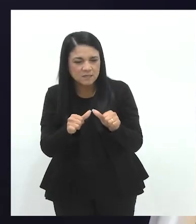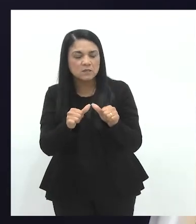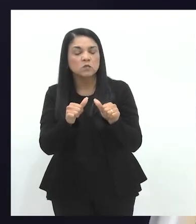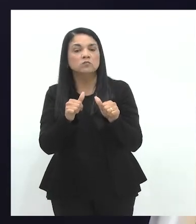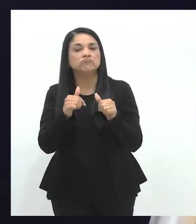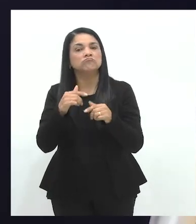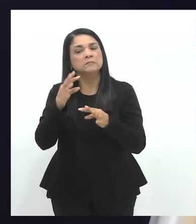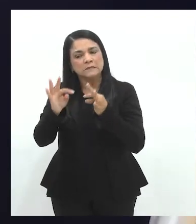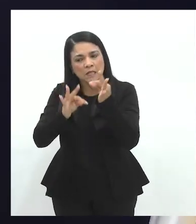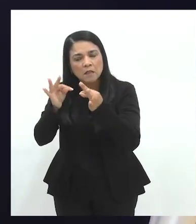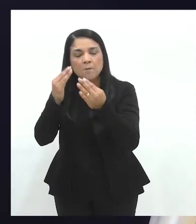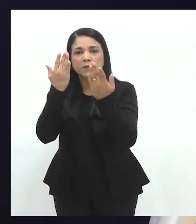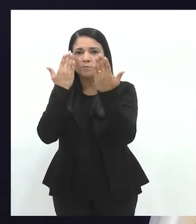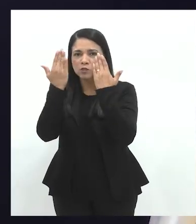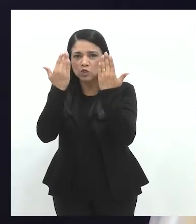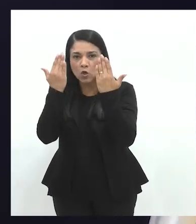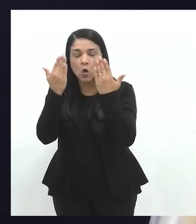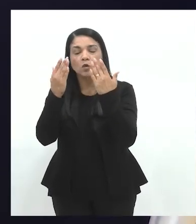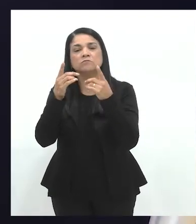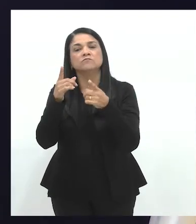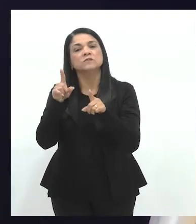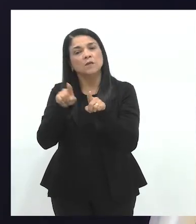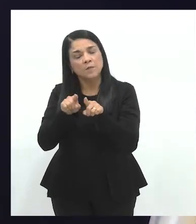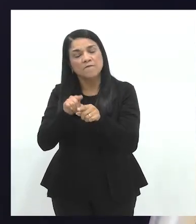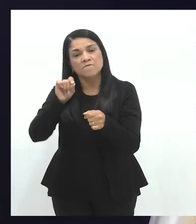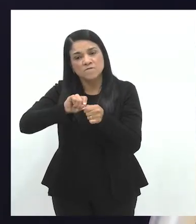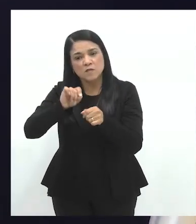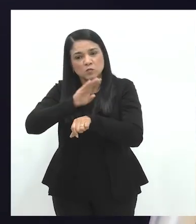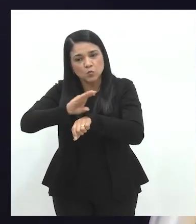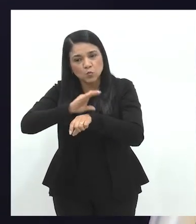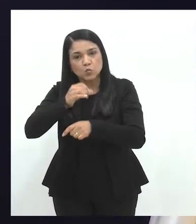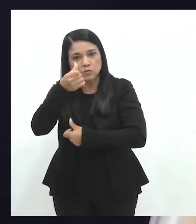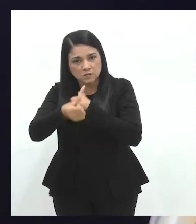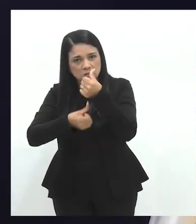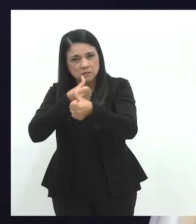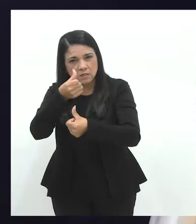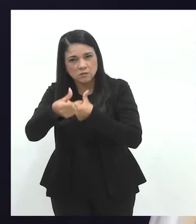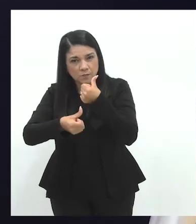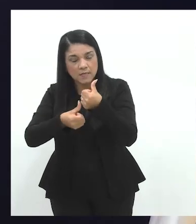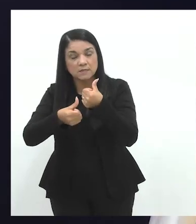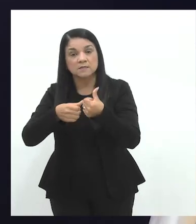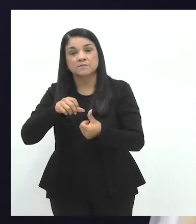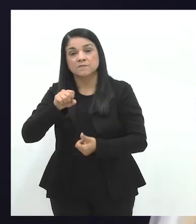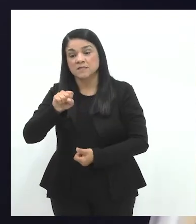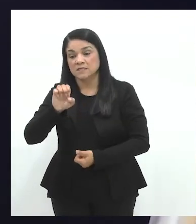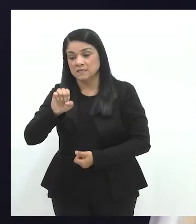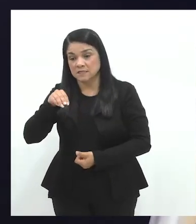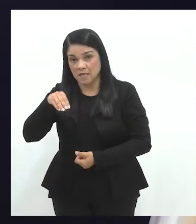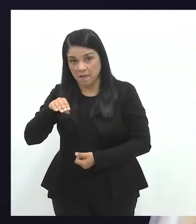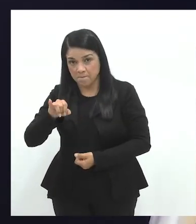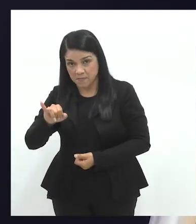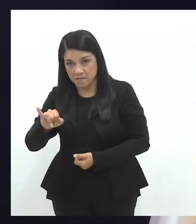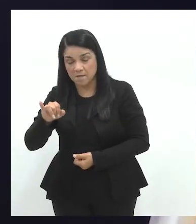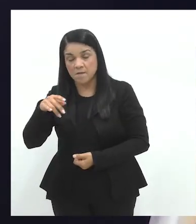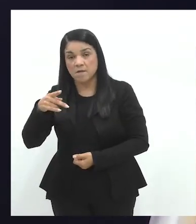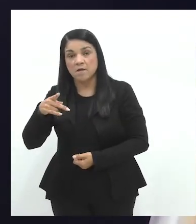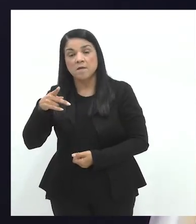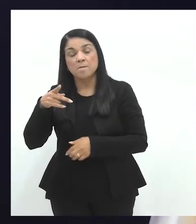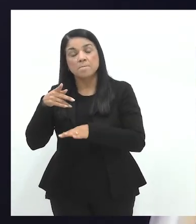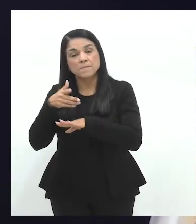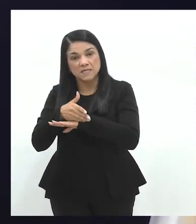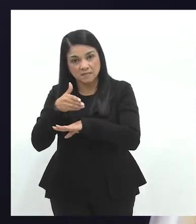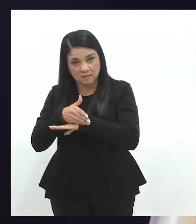com a psicóloga, nós fizemos ali a questão do supletivo, ela fez o semipresencial, ela ia na escola só fazer as